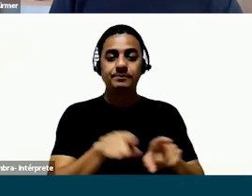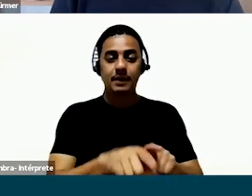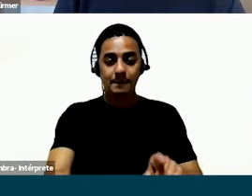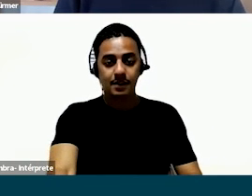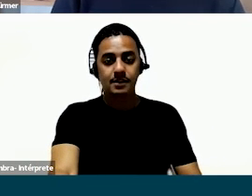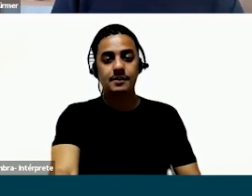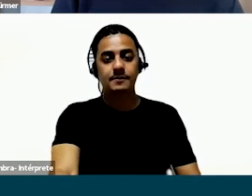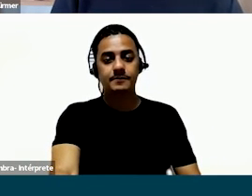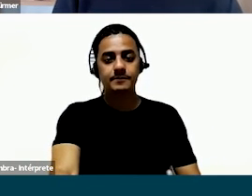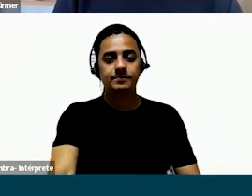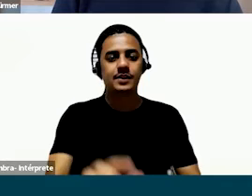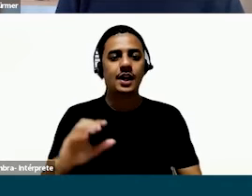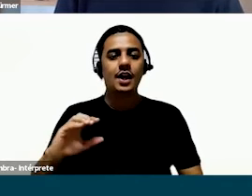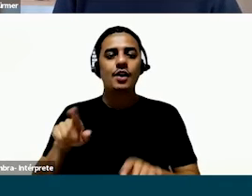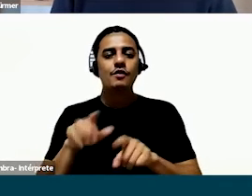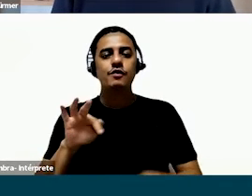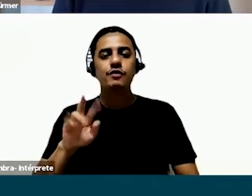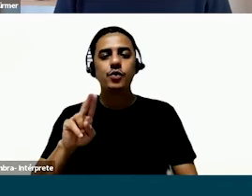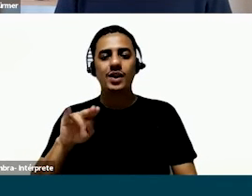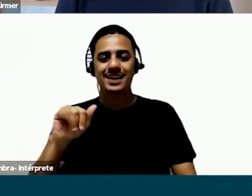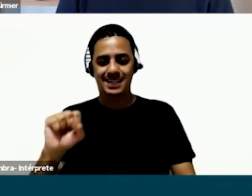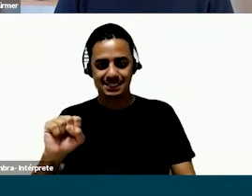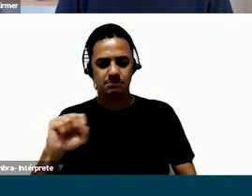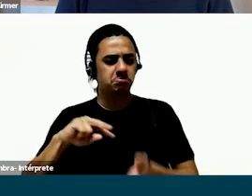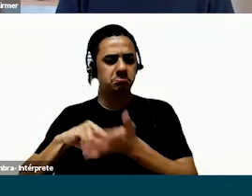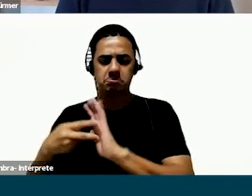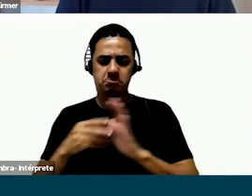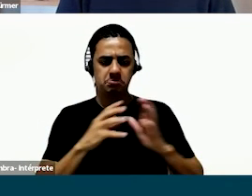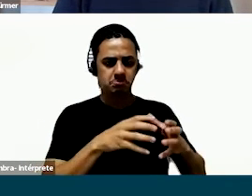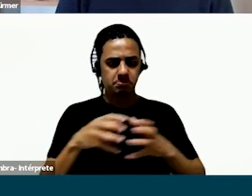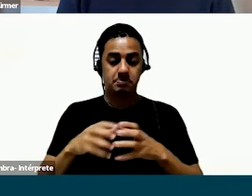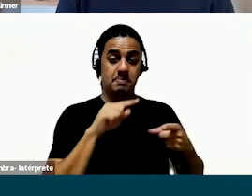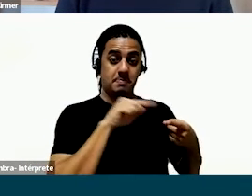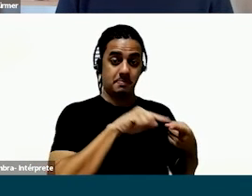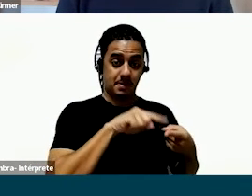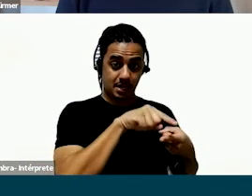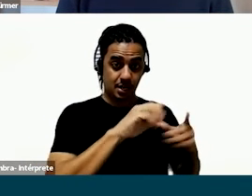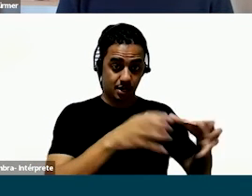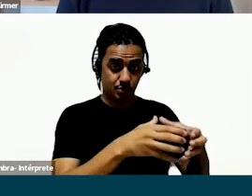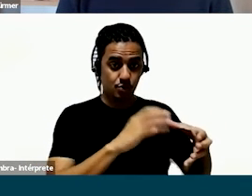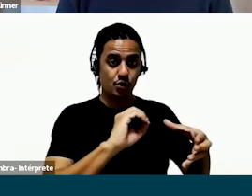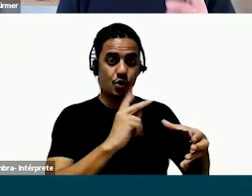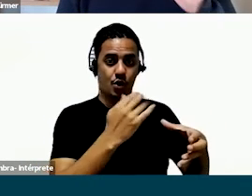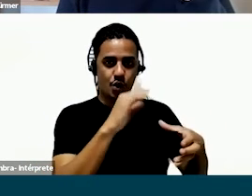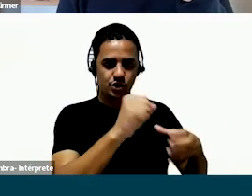dados. No cohort, você basicamente divide seus usuários em grupos de acordo com características de comportamento deles e